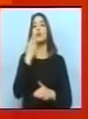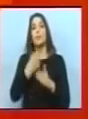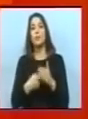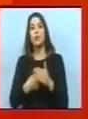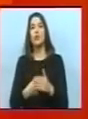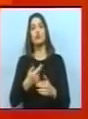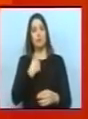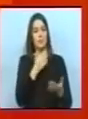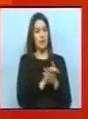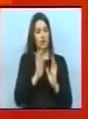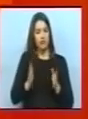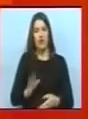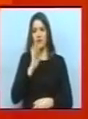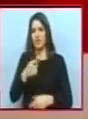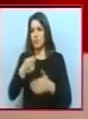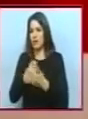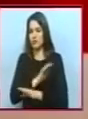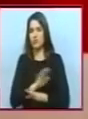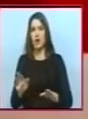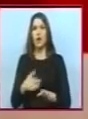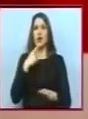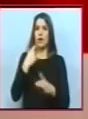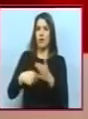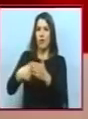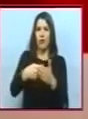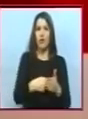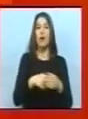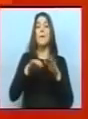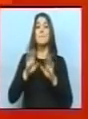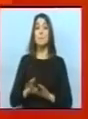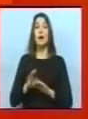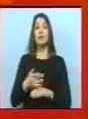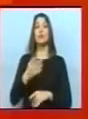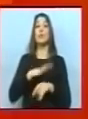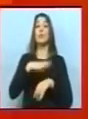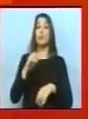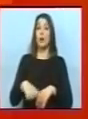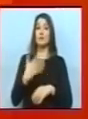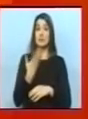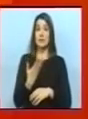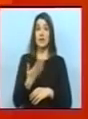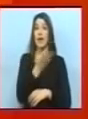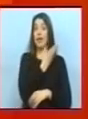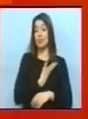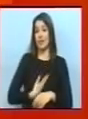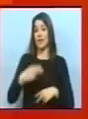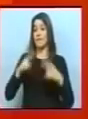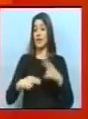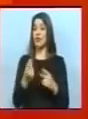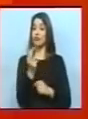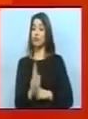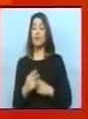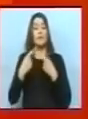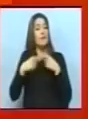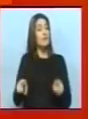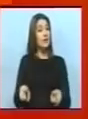já pagou imposto, e os filhos já pagaram impostos. Só que tínhamos valores patrimoniais tributários completamente diferentes no passado. Hoje em dia estamos